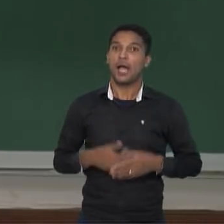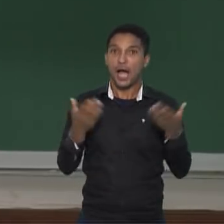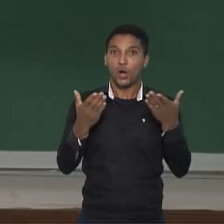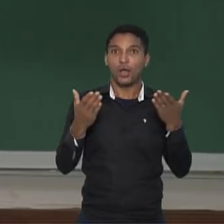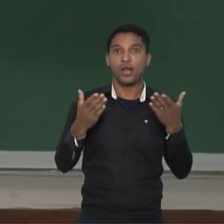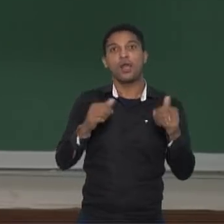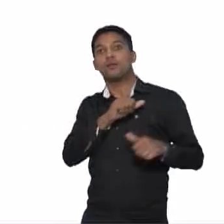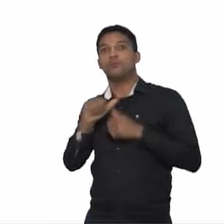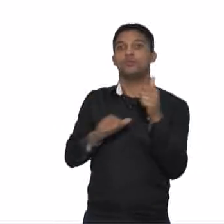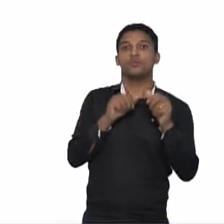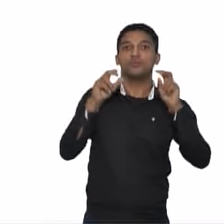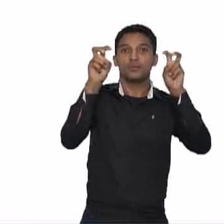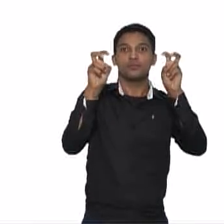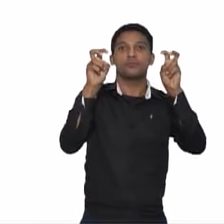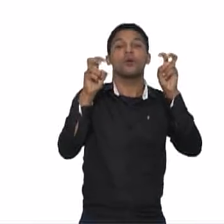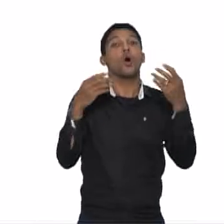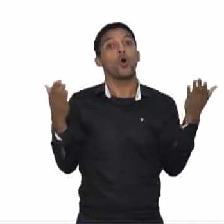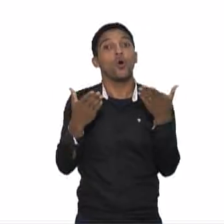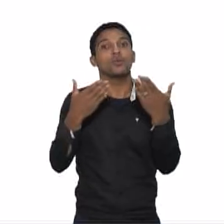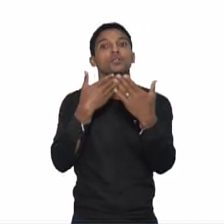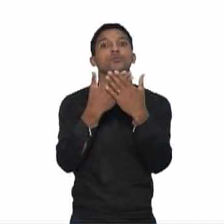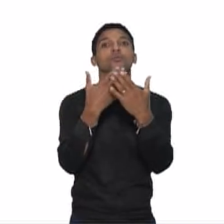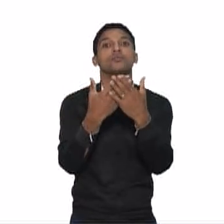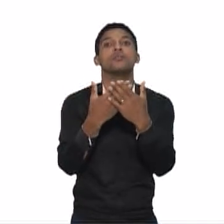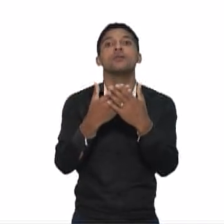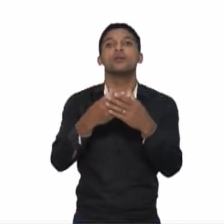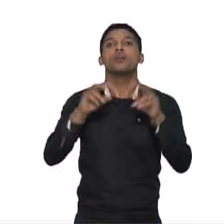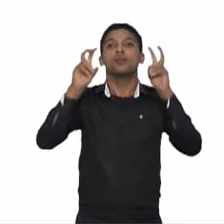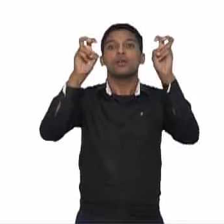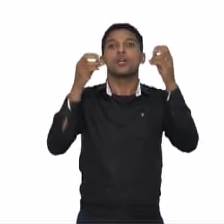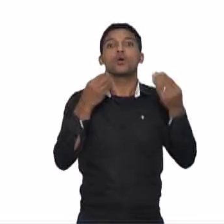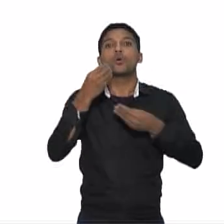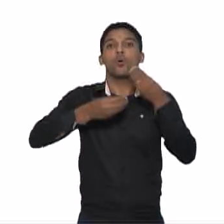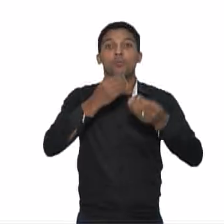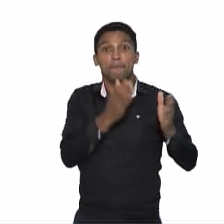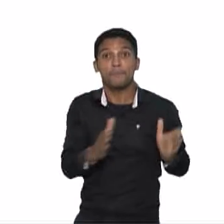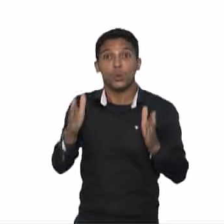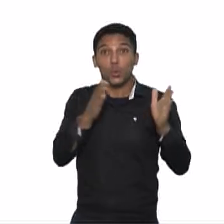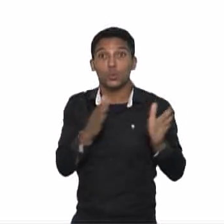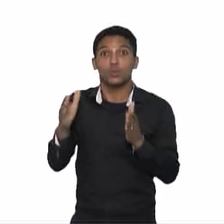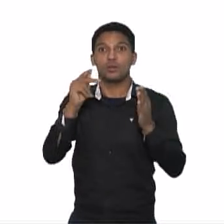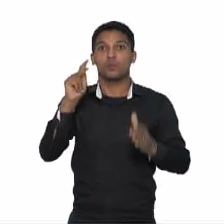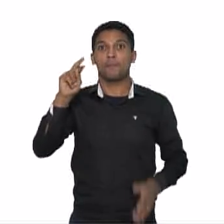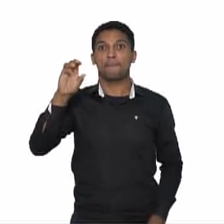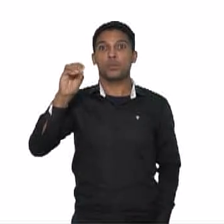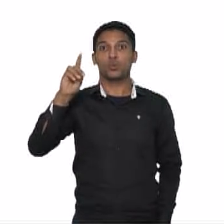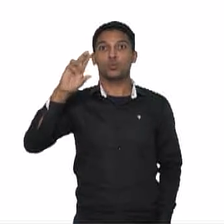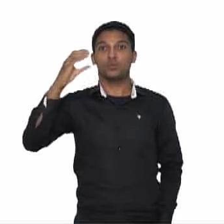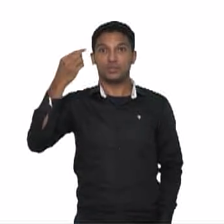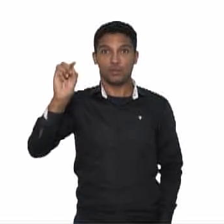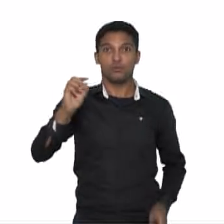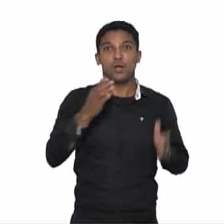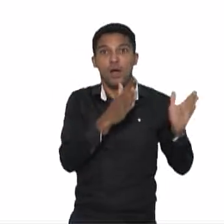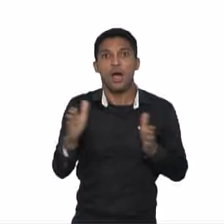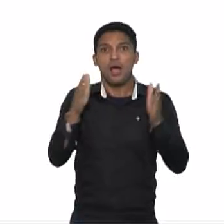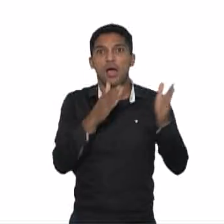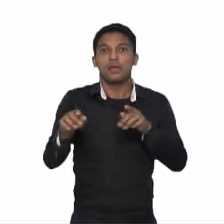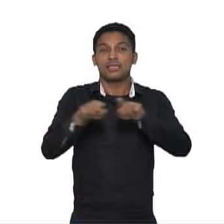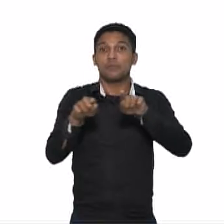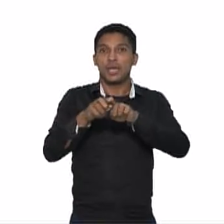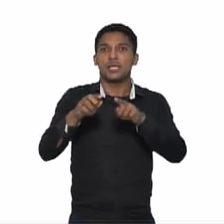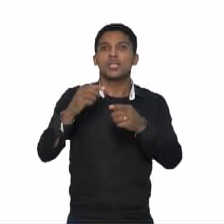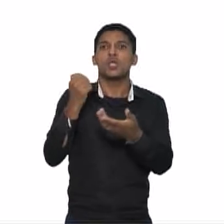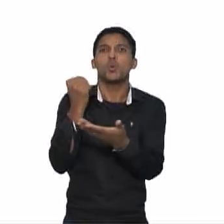né? Hoje estudaremos como a produção e o consumo em massa, especialmente a partir do século XX,